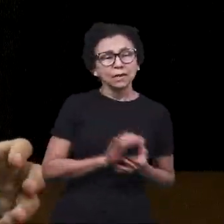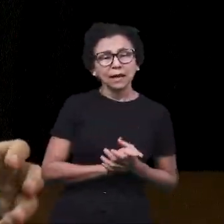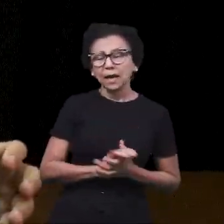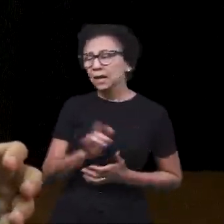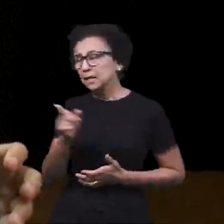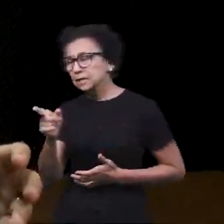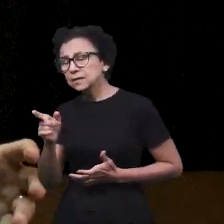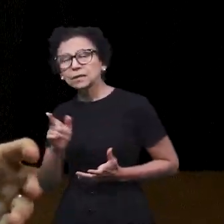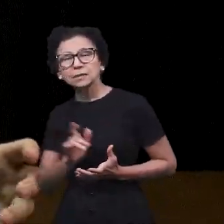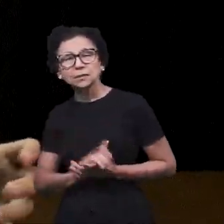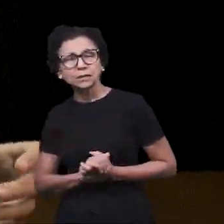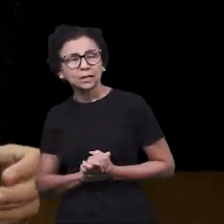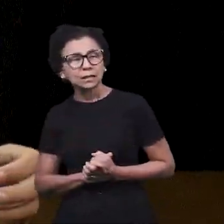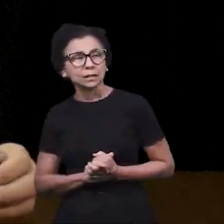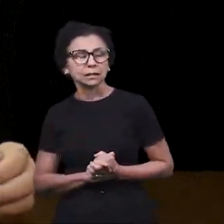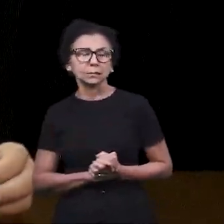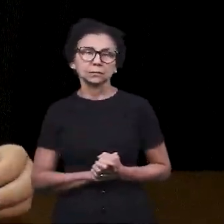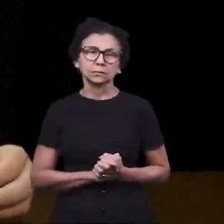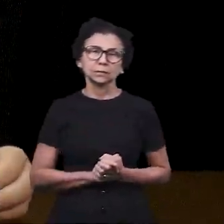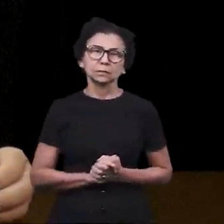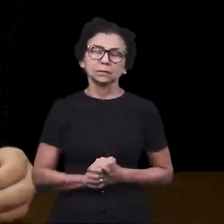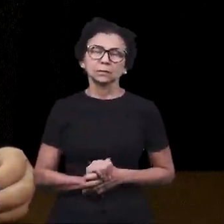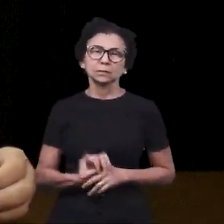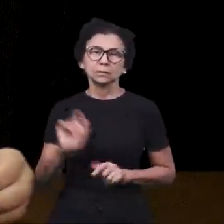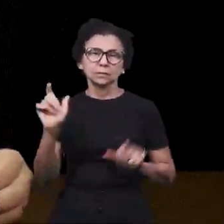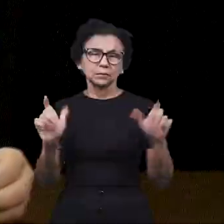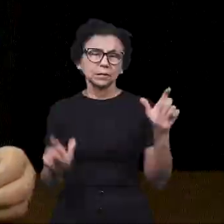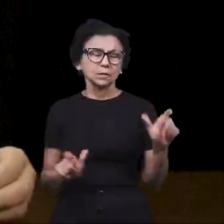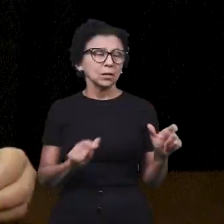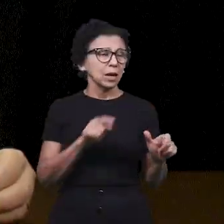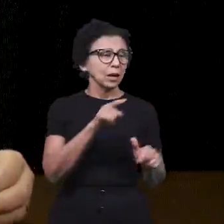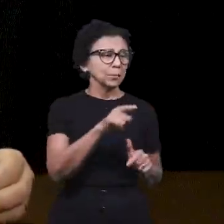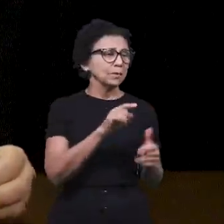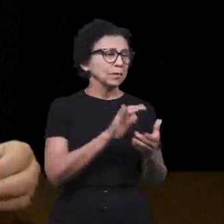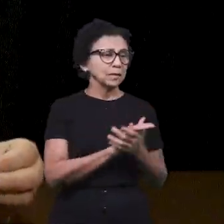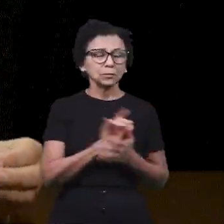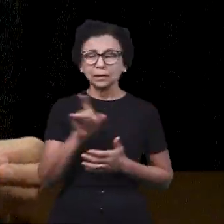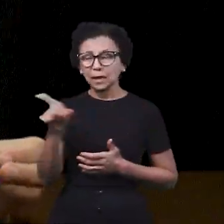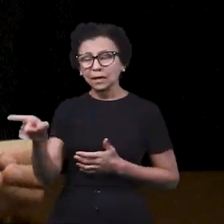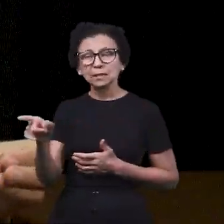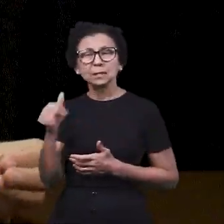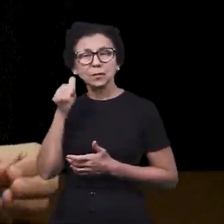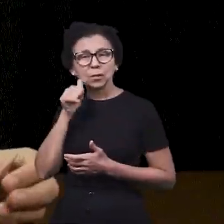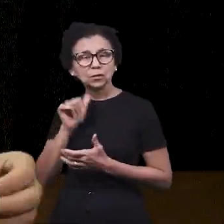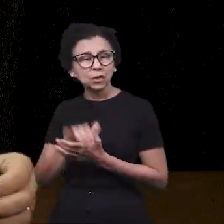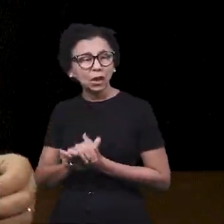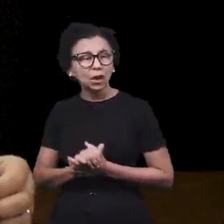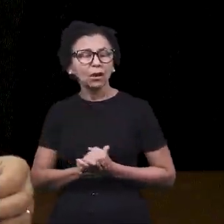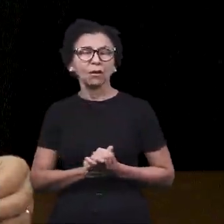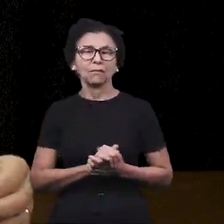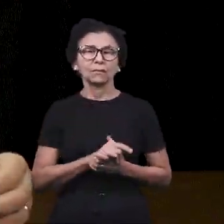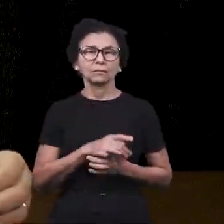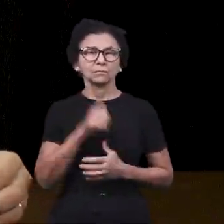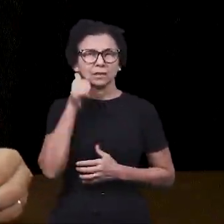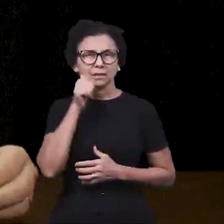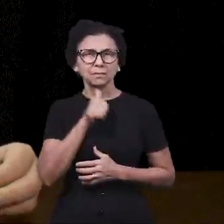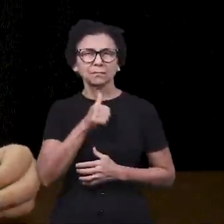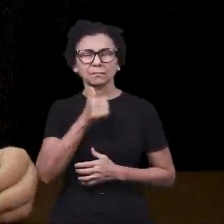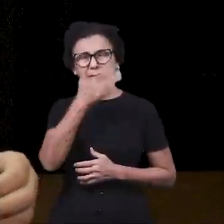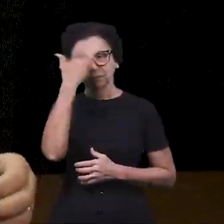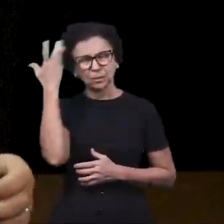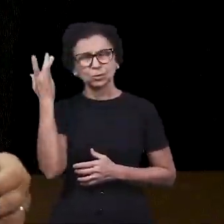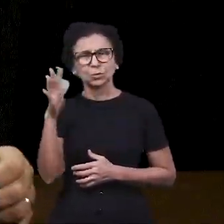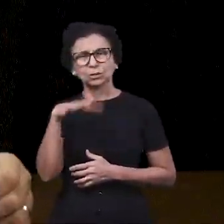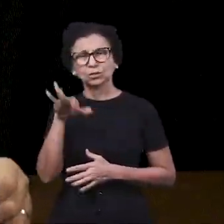que é administrar isso perante a igreja, seja com relação aos dons, conversa com o ministério, como